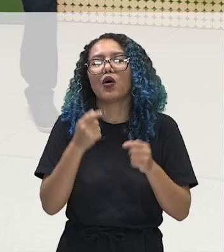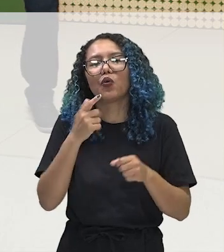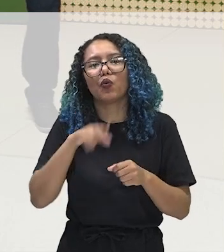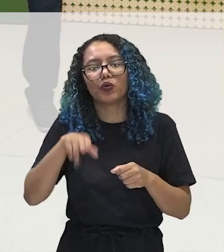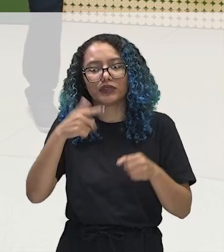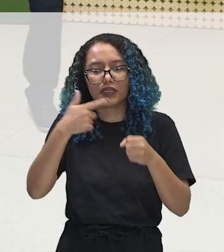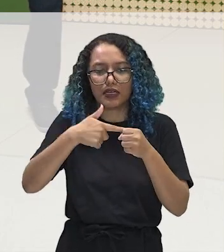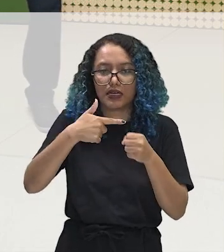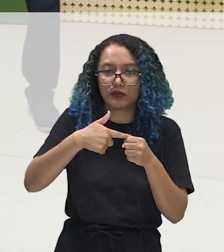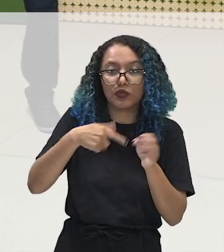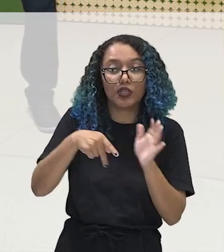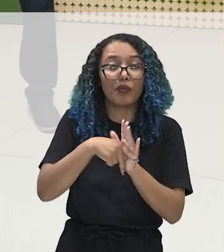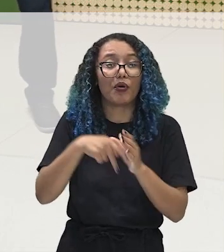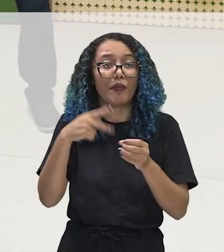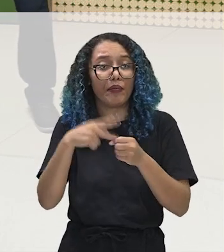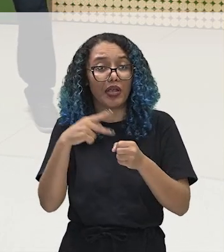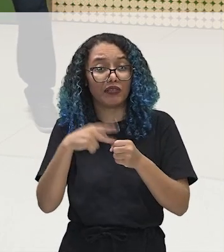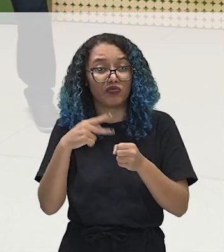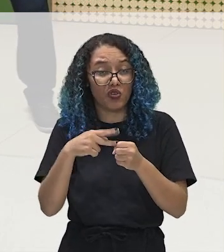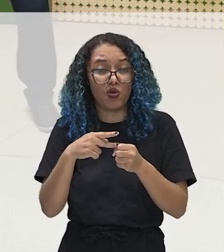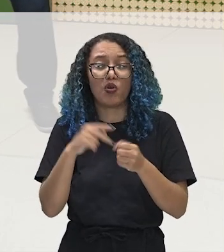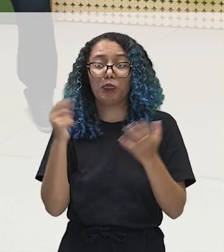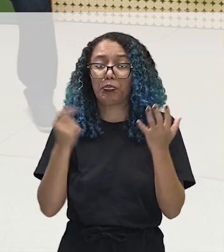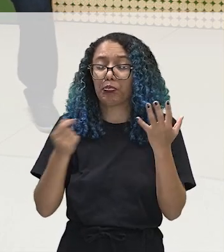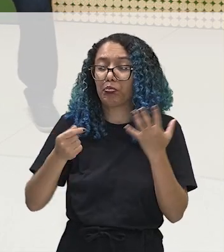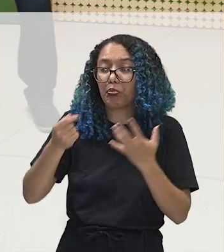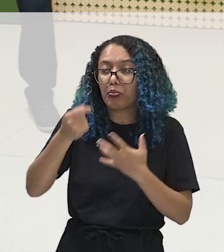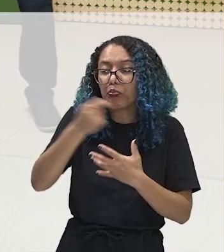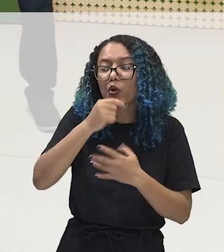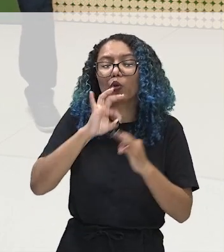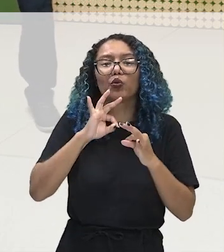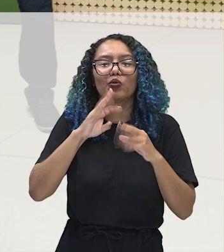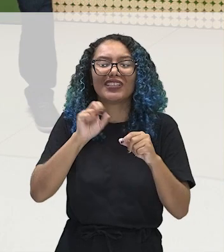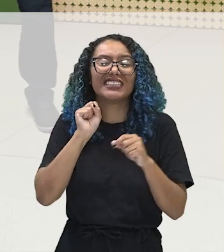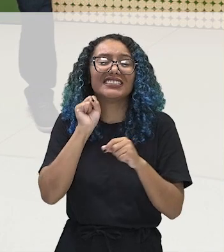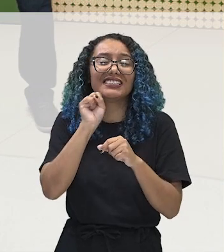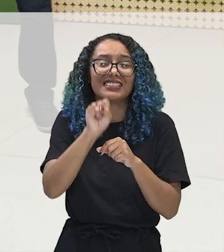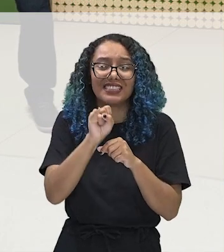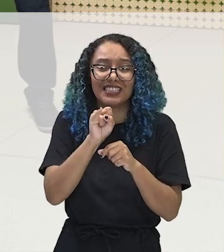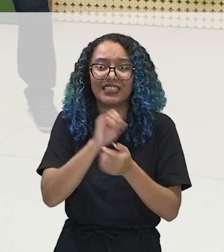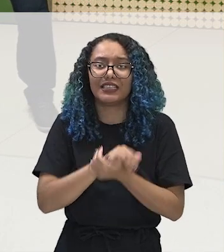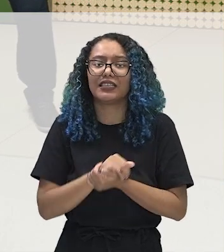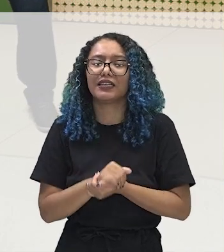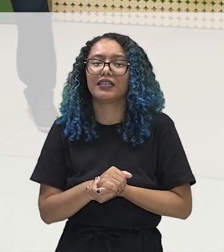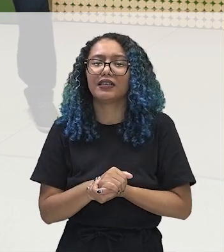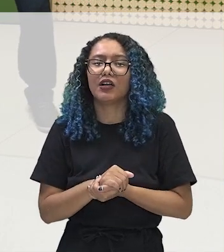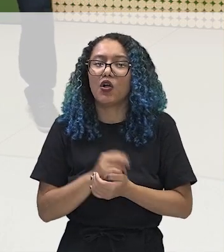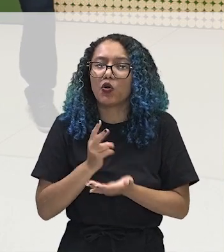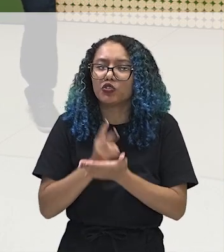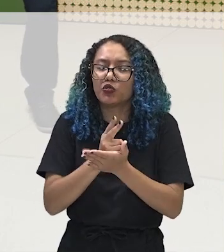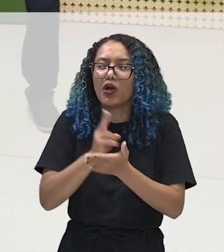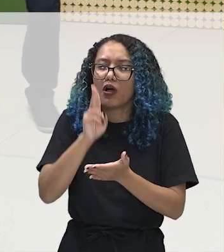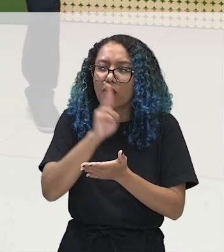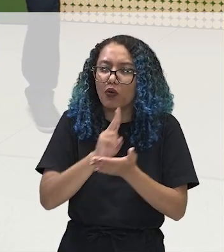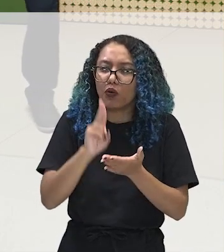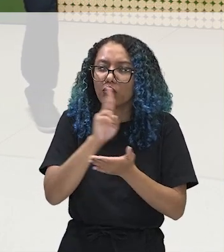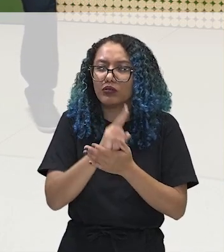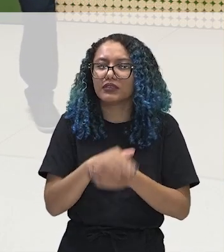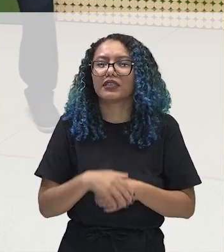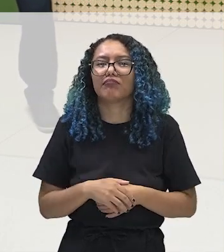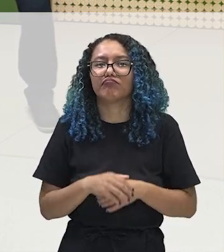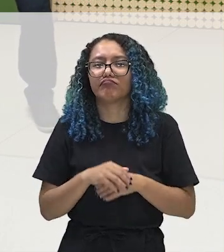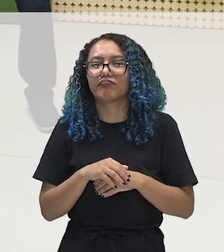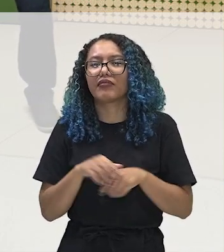que é derivada do petróleo. Então, se nós continuarmos incentivando esse tipo de indústria,